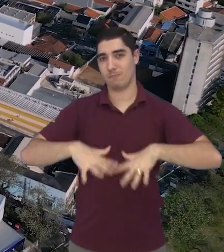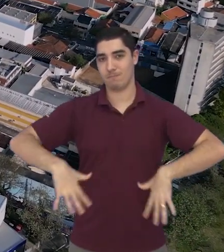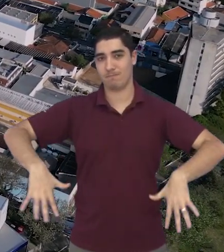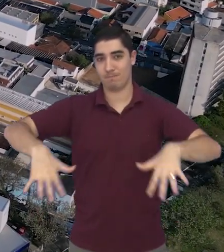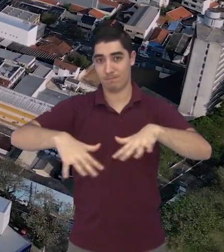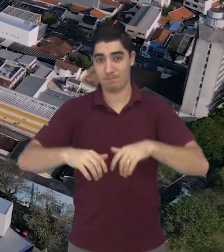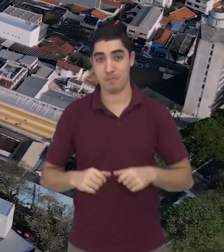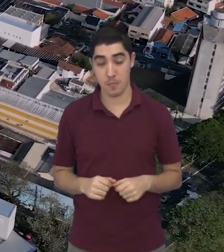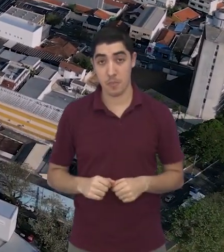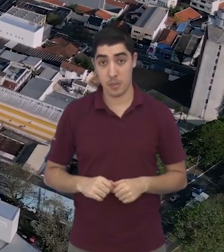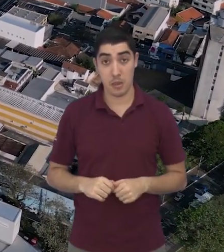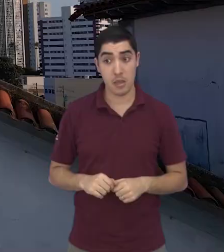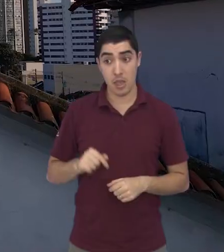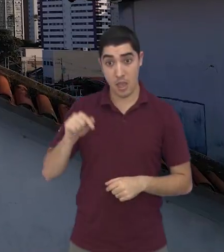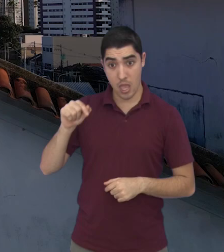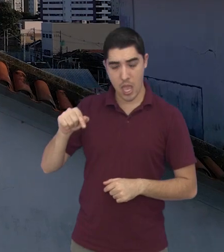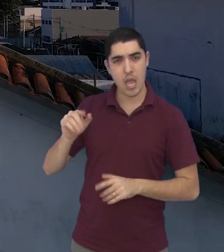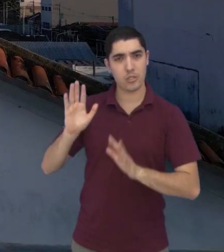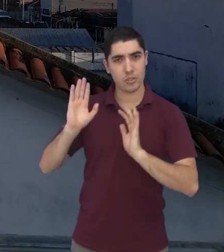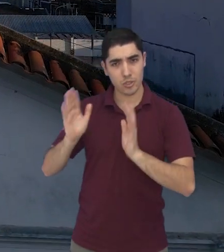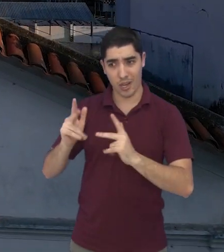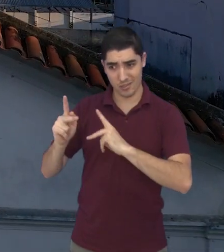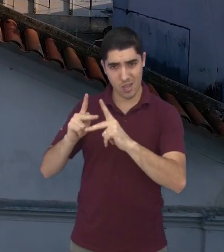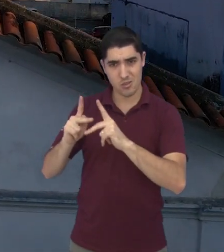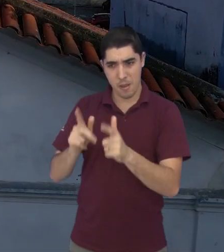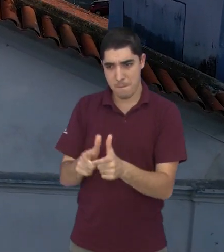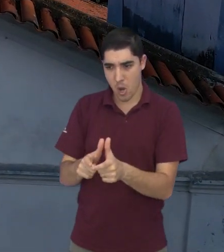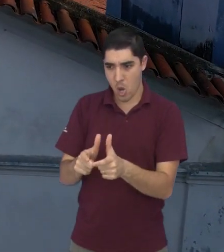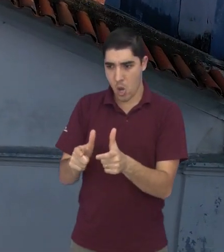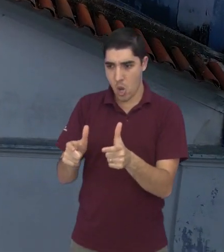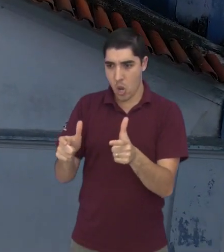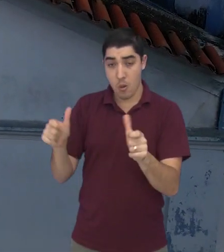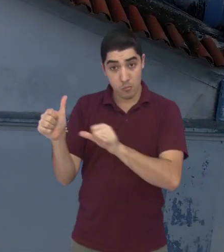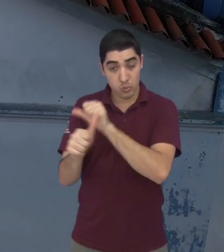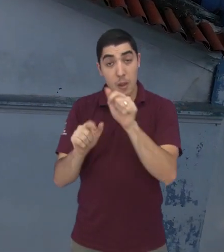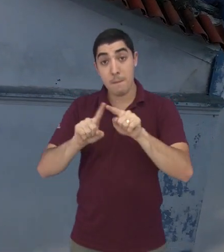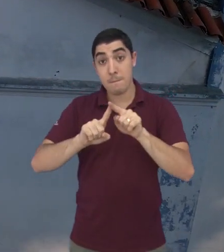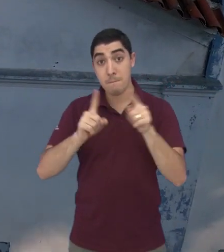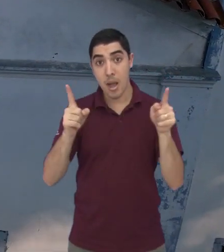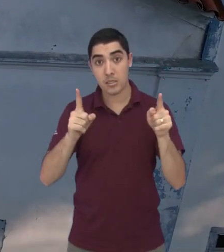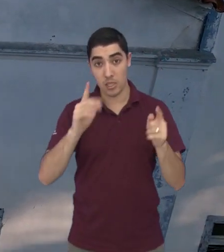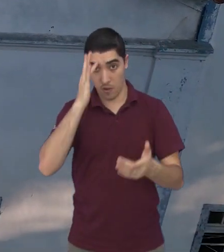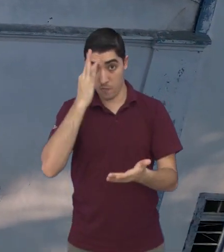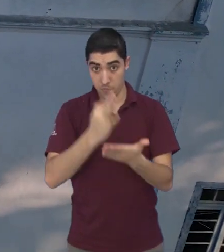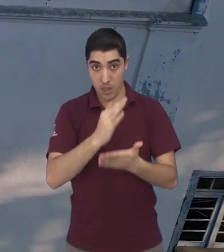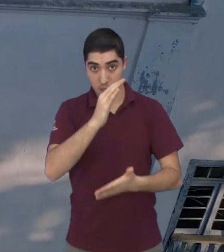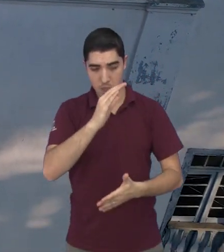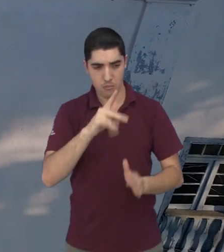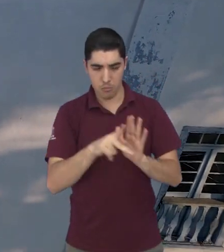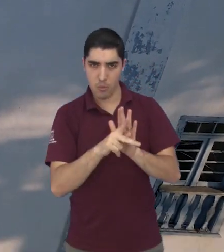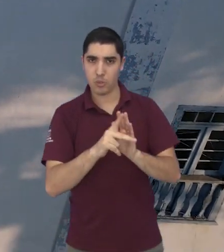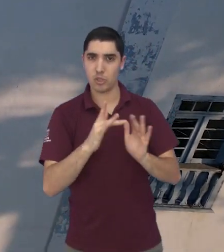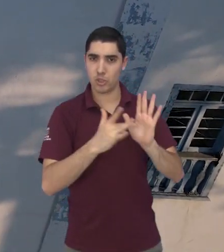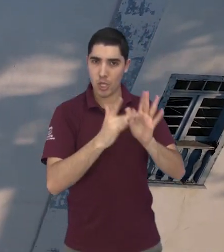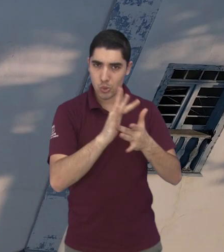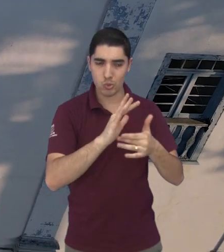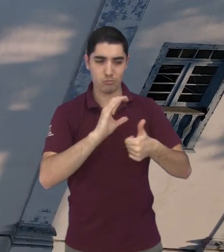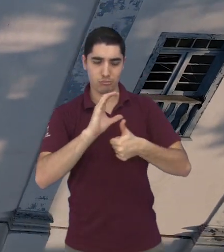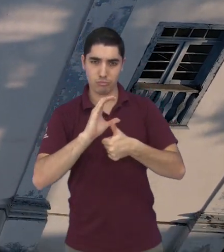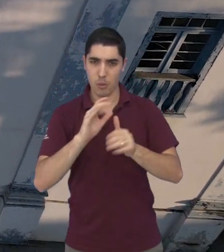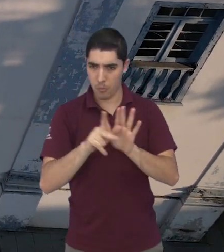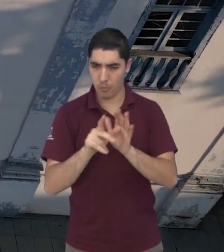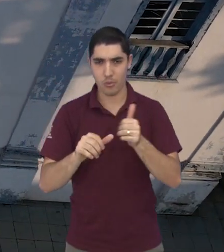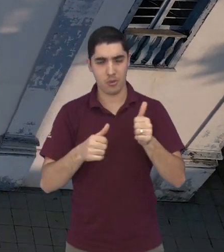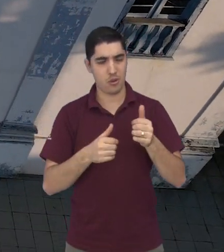Mesmo com toda a transformação que a cidade passou, a devoção cristã se manteve presente e continua a moldar